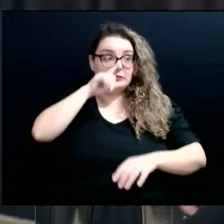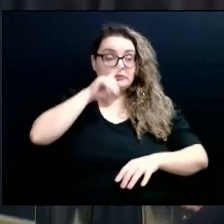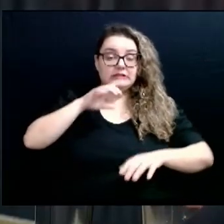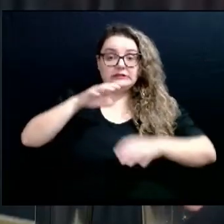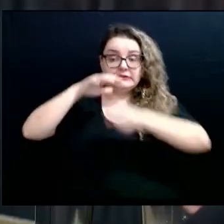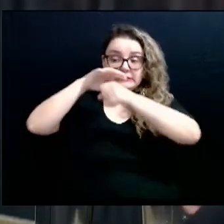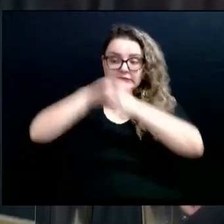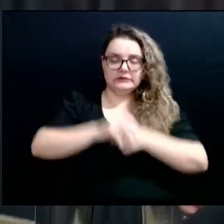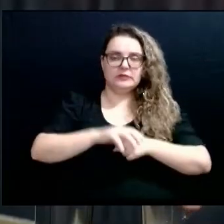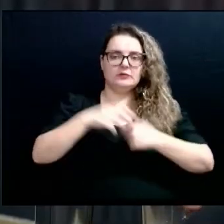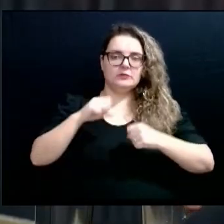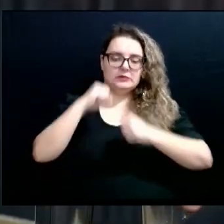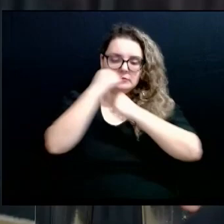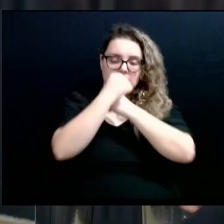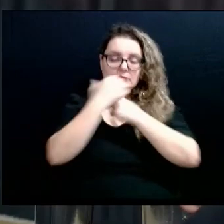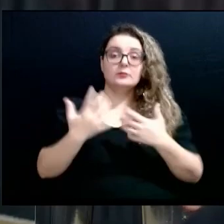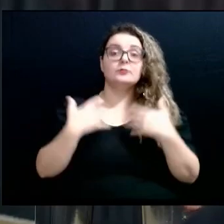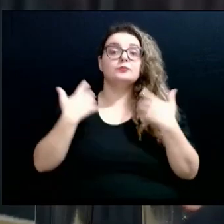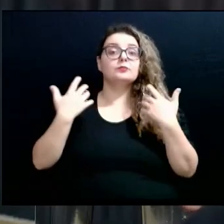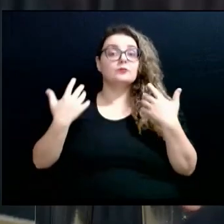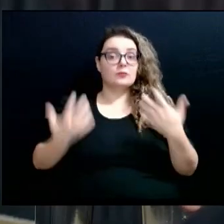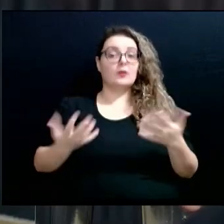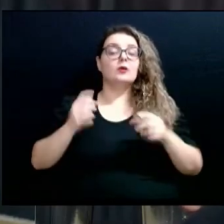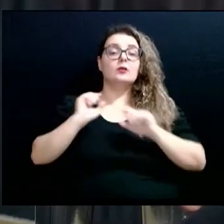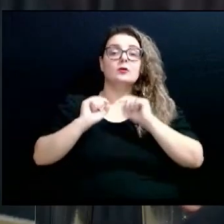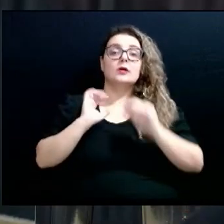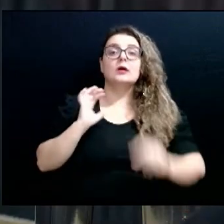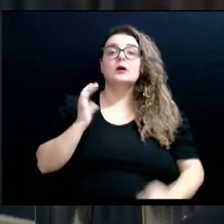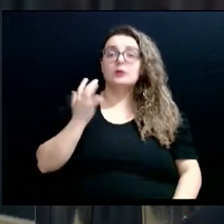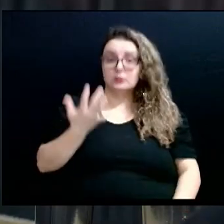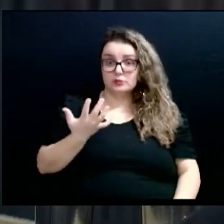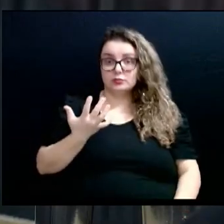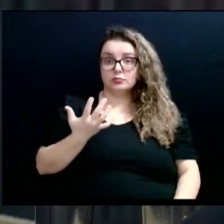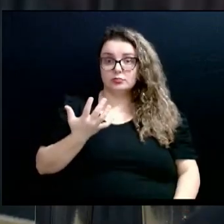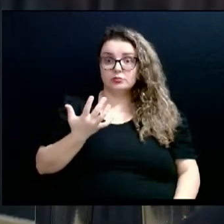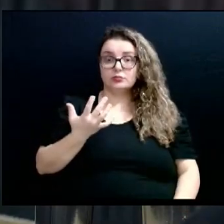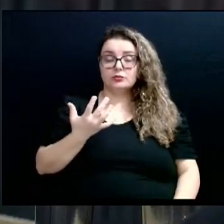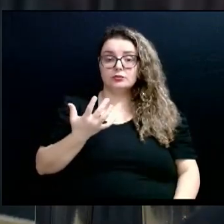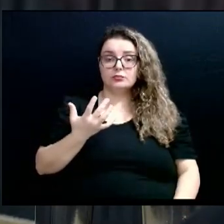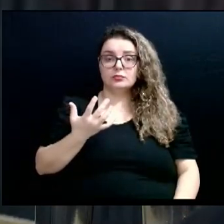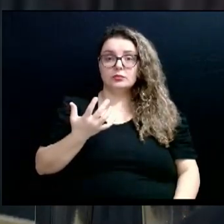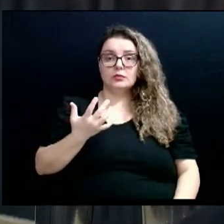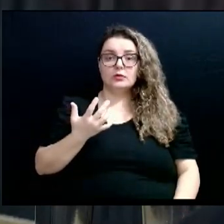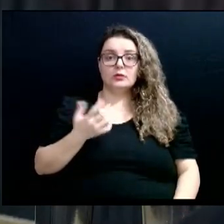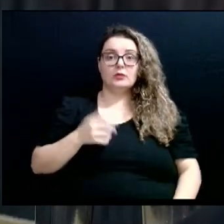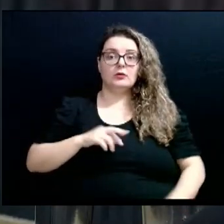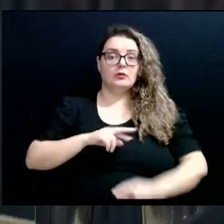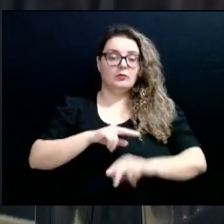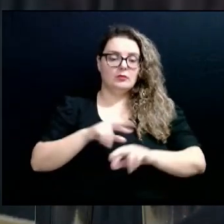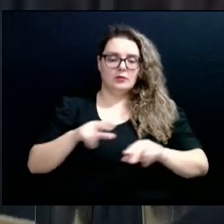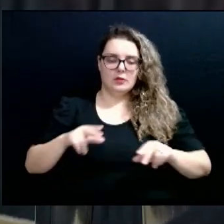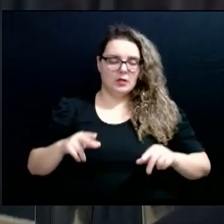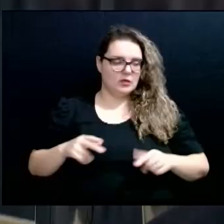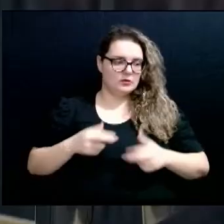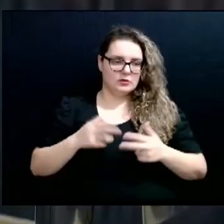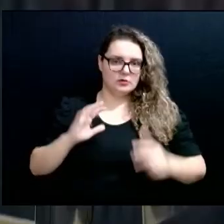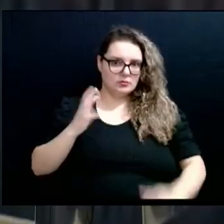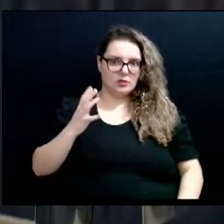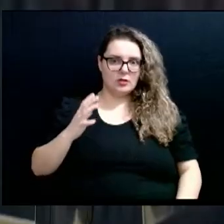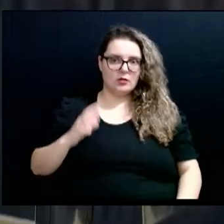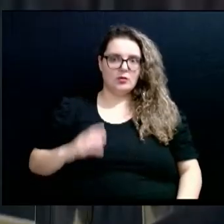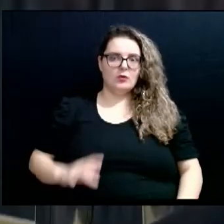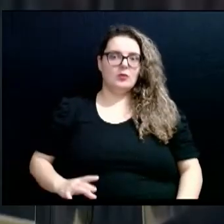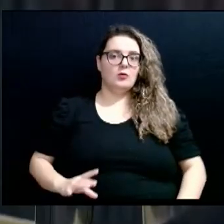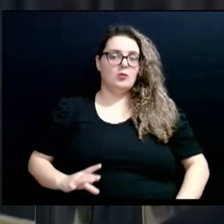defender. Então, ele vai sofrer uma enxurrada de cortisol, que é o hormônio do estresse, né?